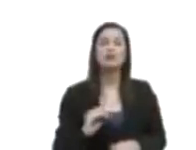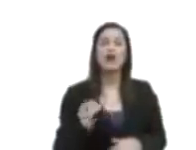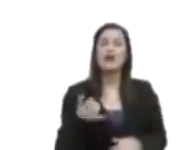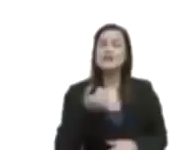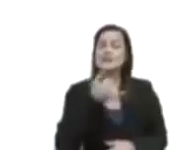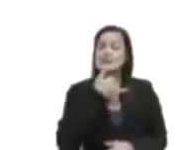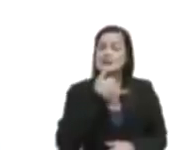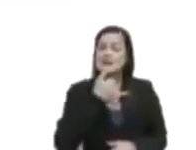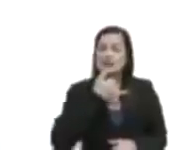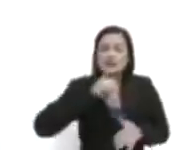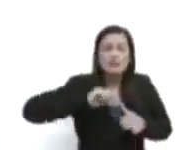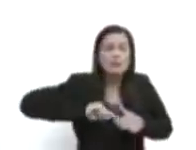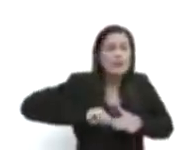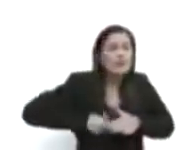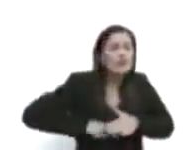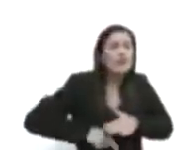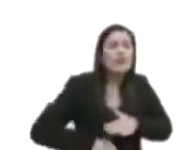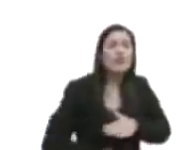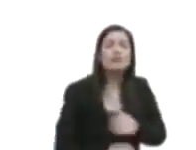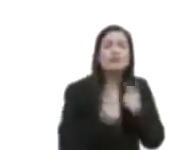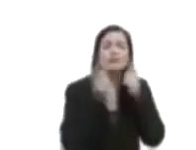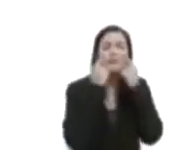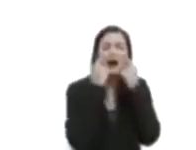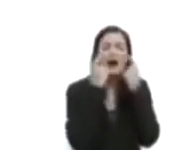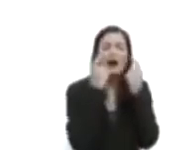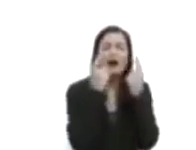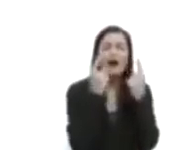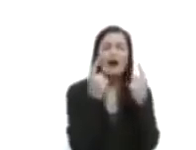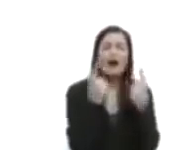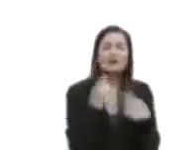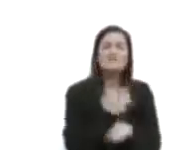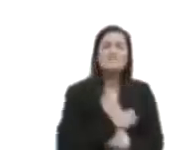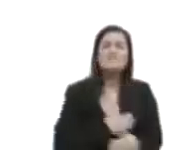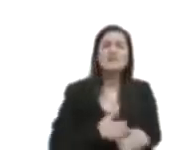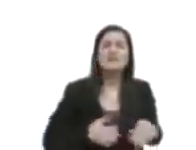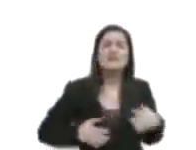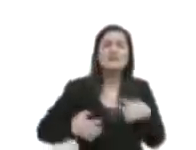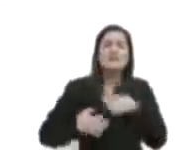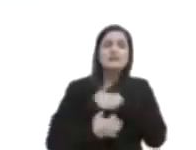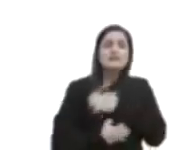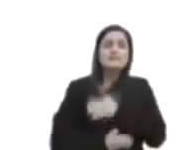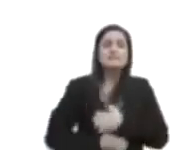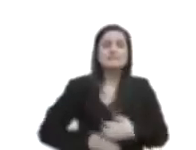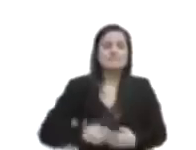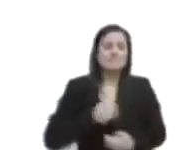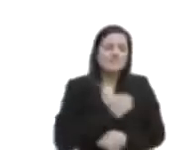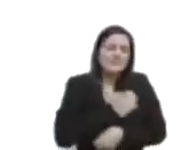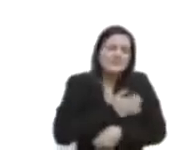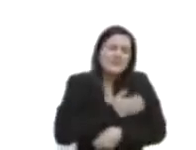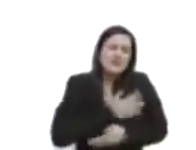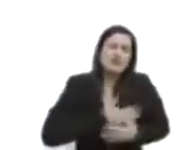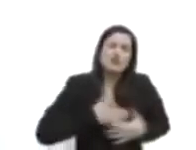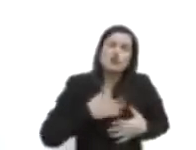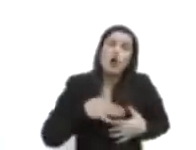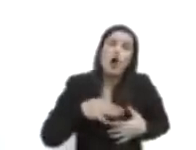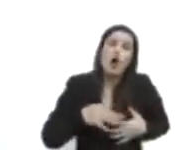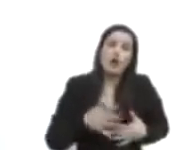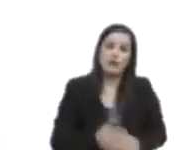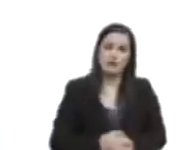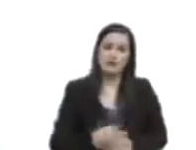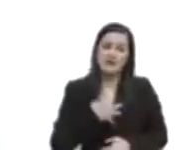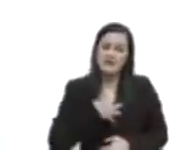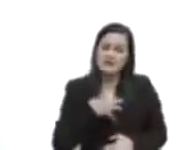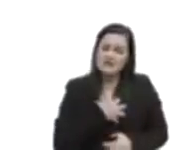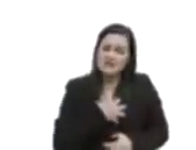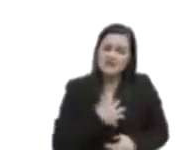profunda e dolorosamente. É um choro de agonia e uma dor no coração. Esse termo aponta